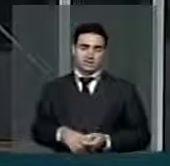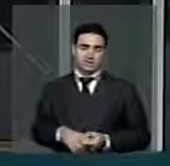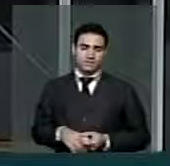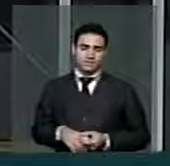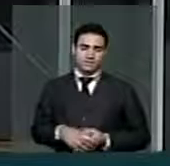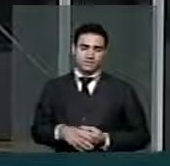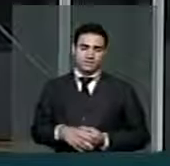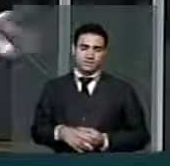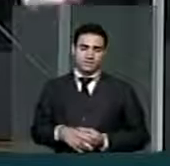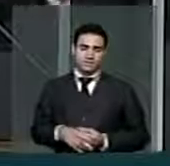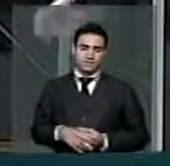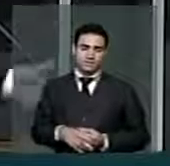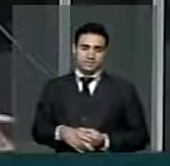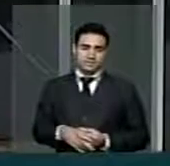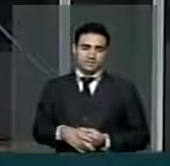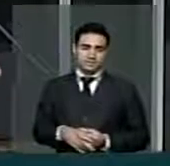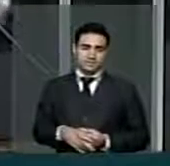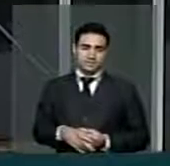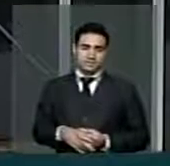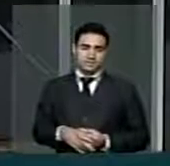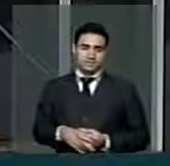alguém levado